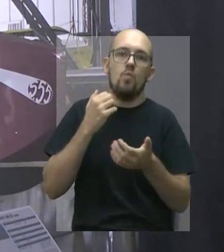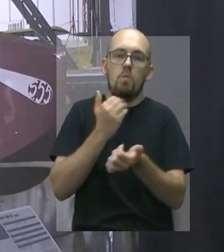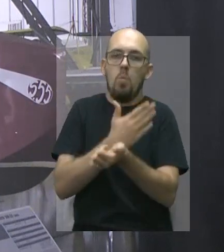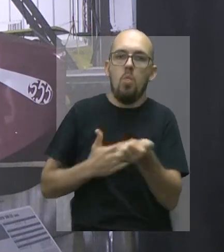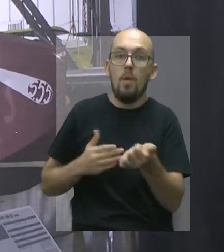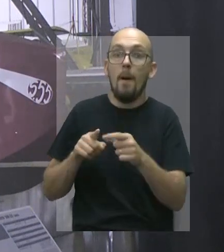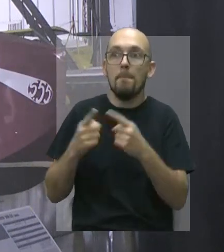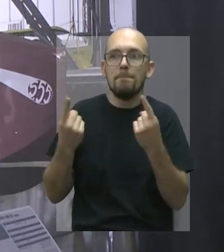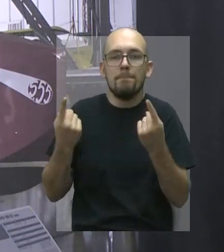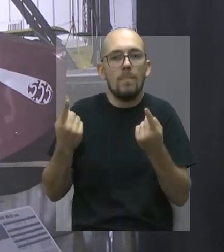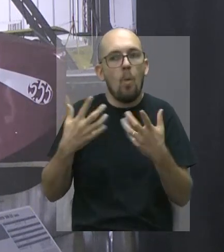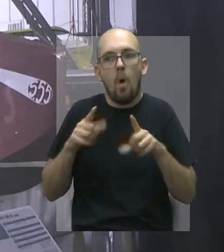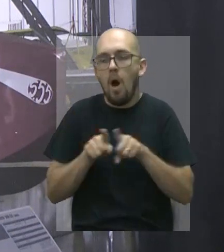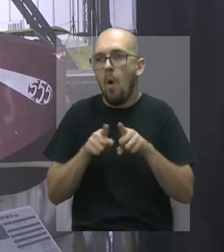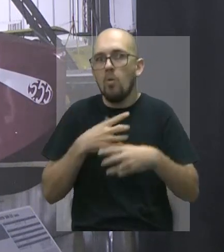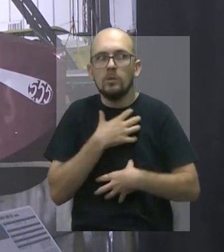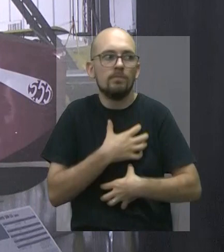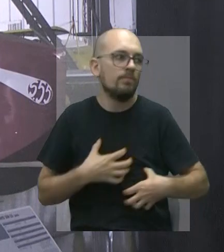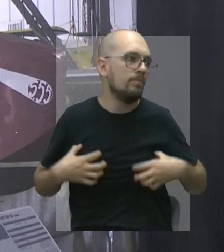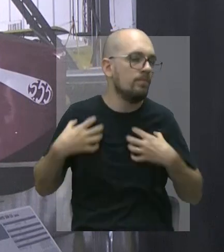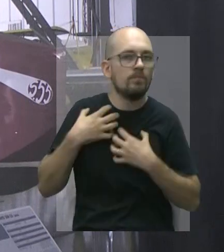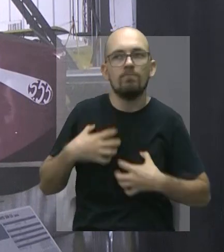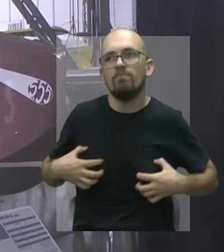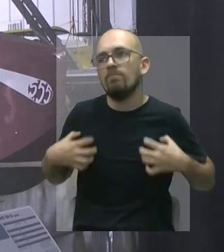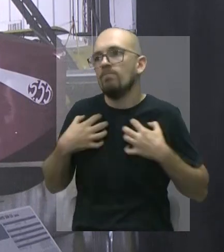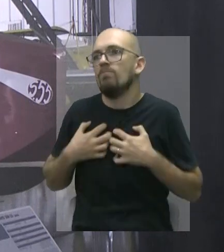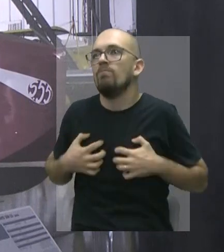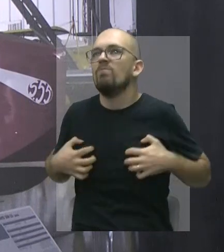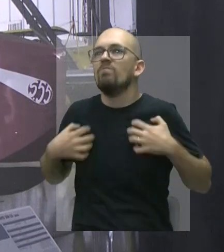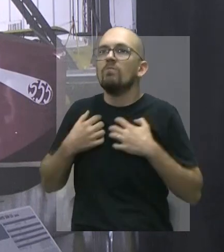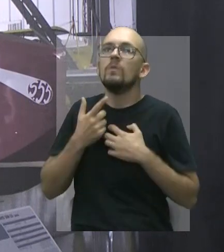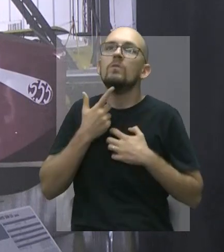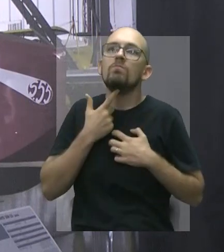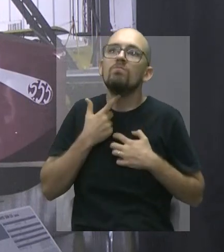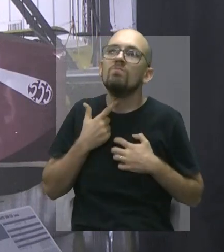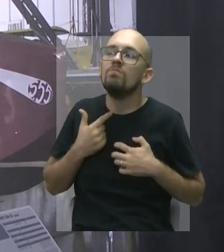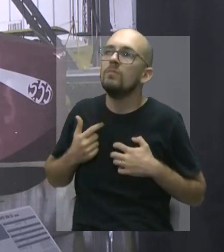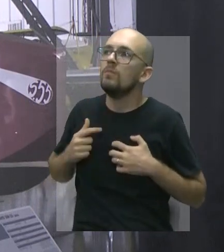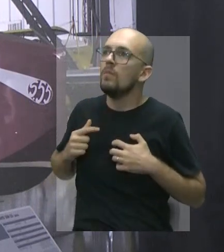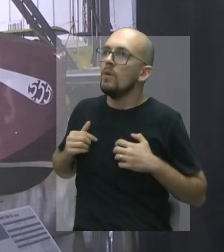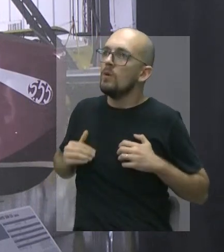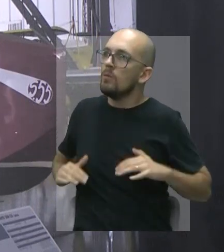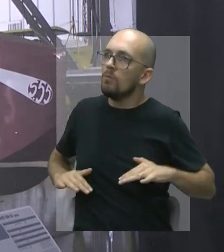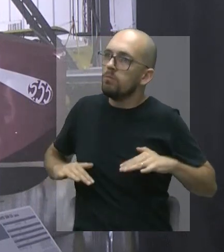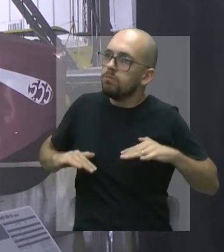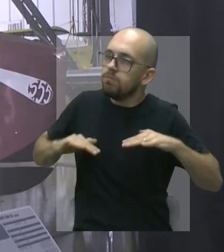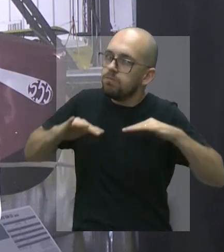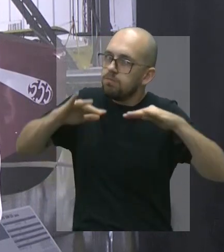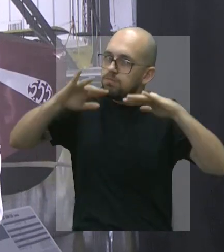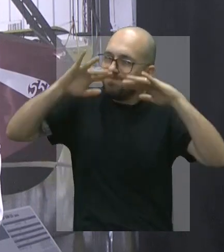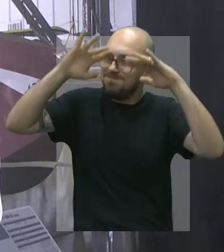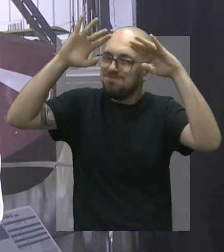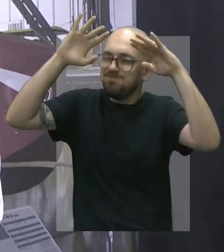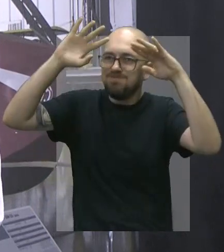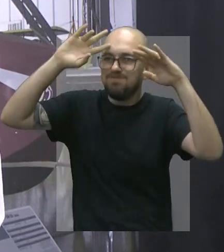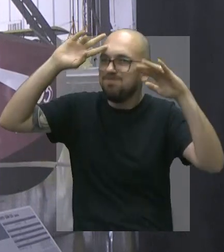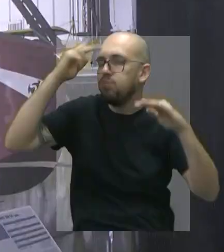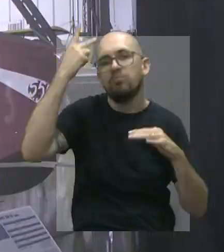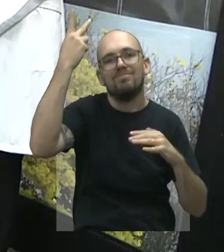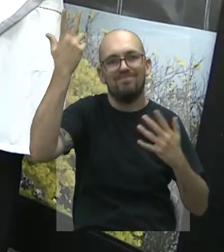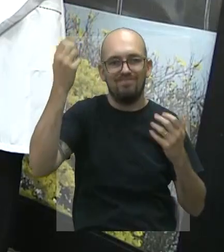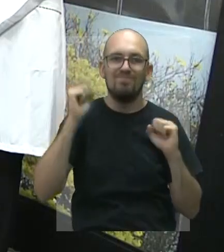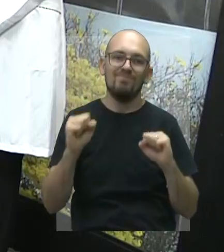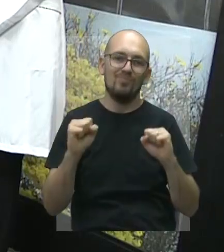pelo desespero, pela impulsividade, ela vai lá e ela tenta contra a própria vida. Entendi. Tá?